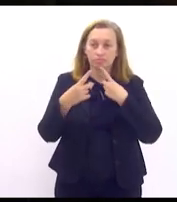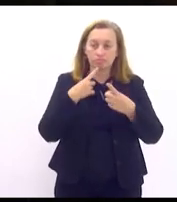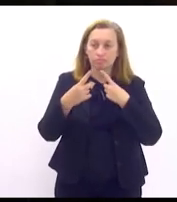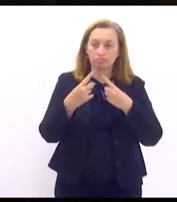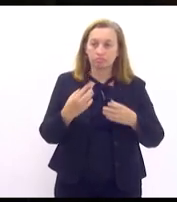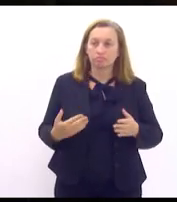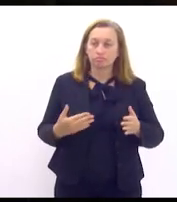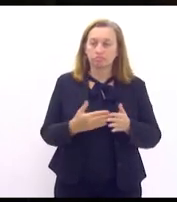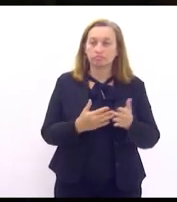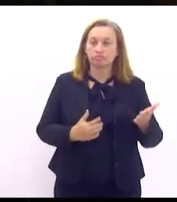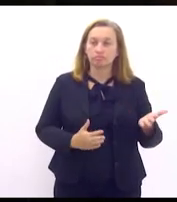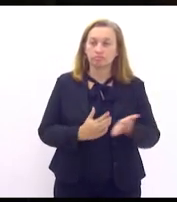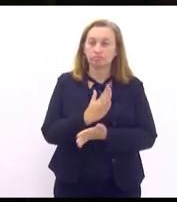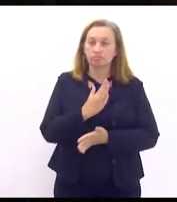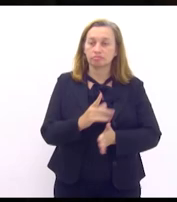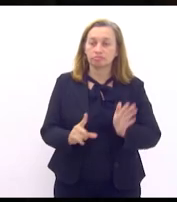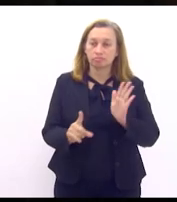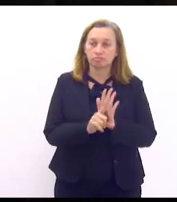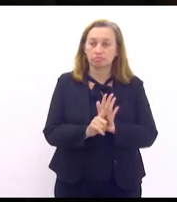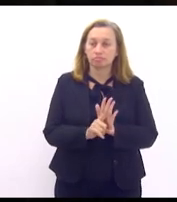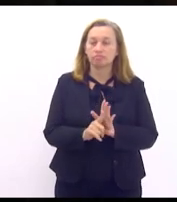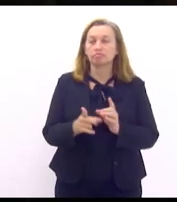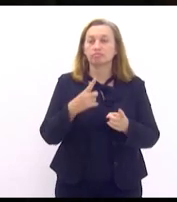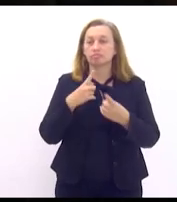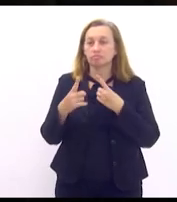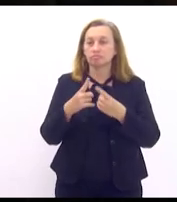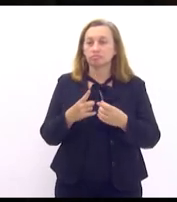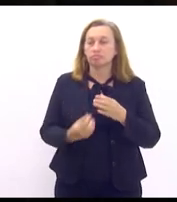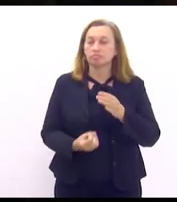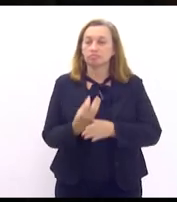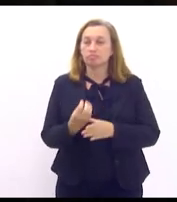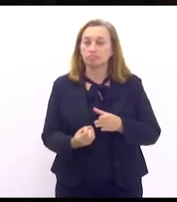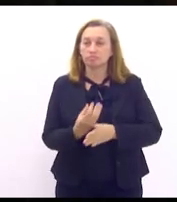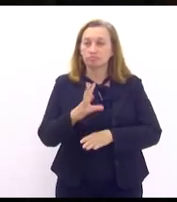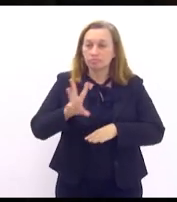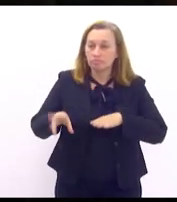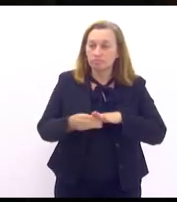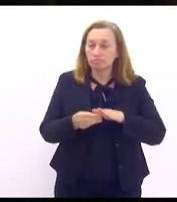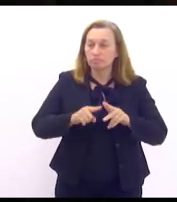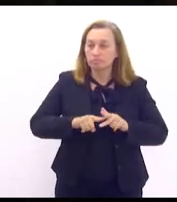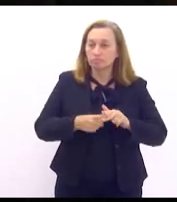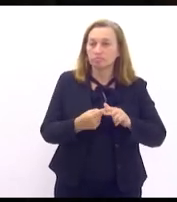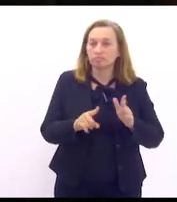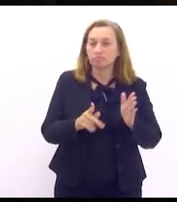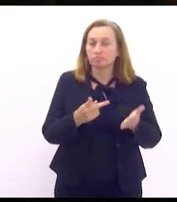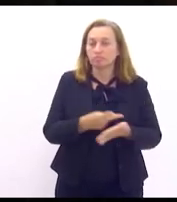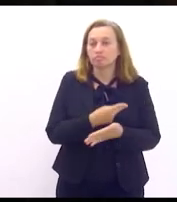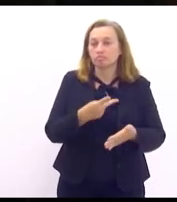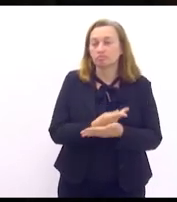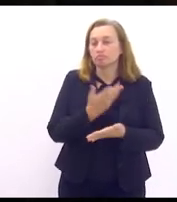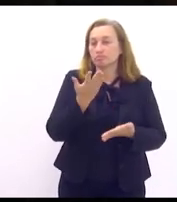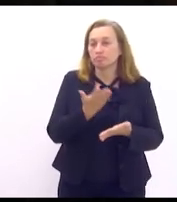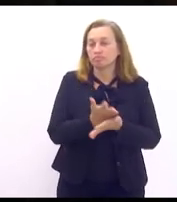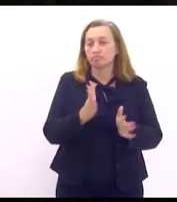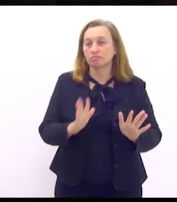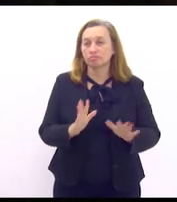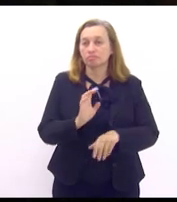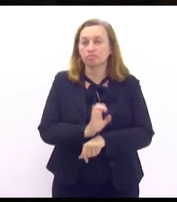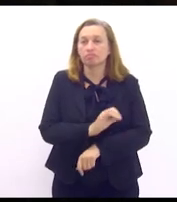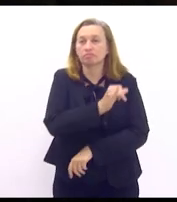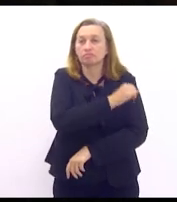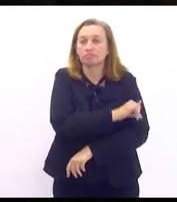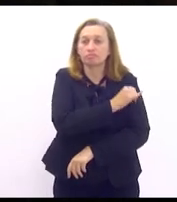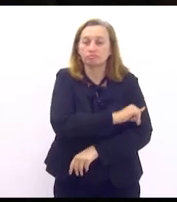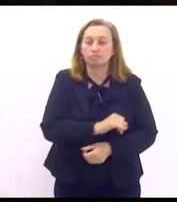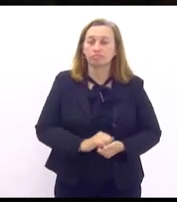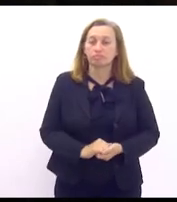até a aprovação dessa peça. Vamos fazer muitas emendas buscando corrigir essas distorções. Chega do Estado do Rio de Janeiro ser um